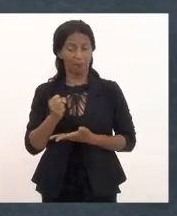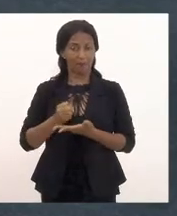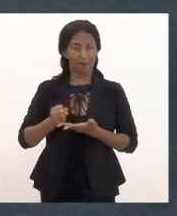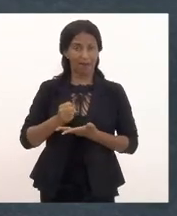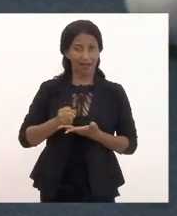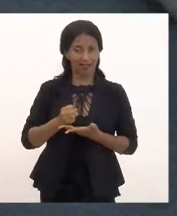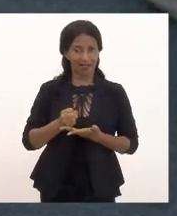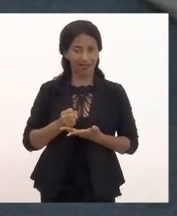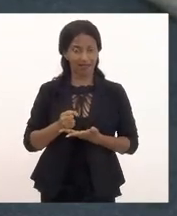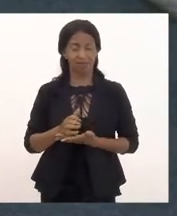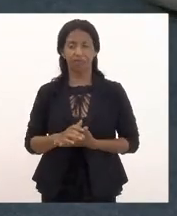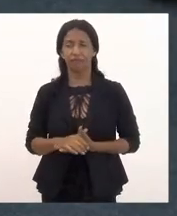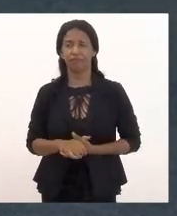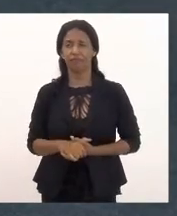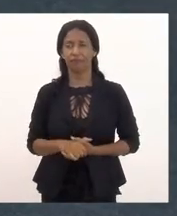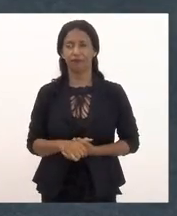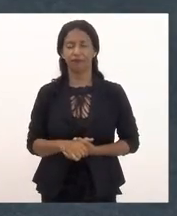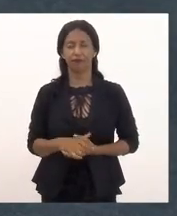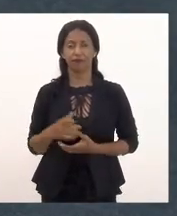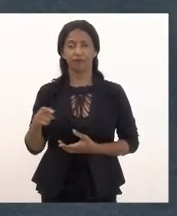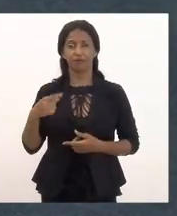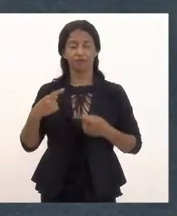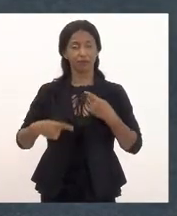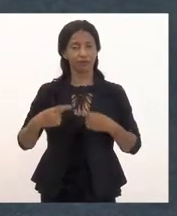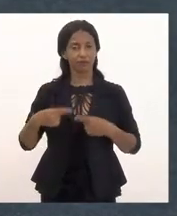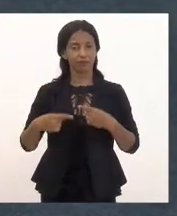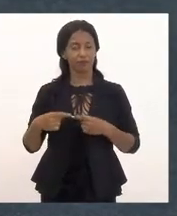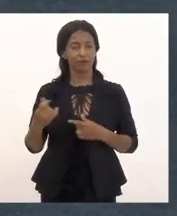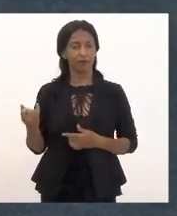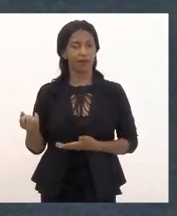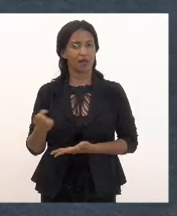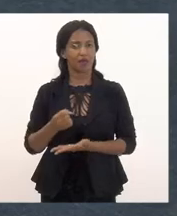básicas. Essa discussão é